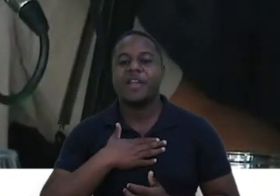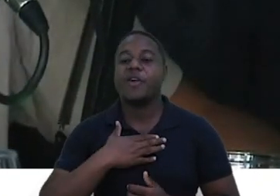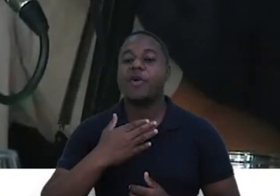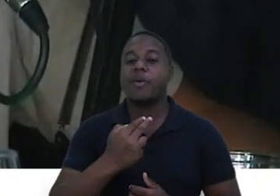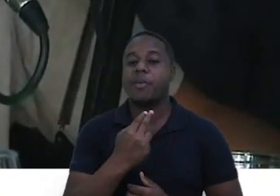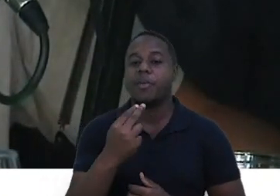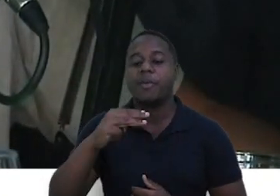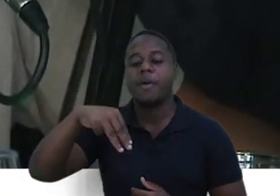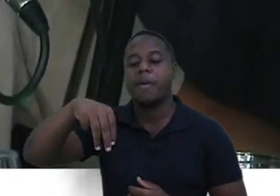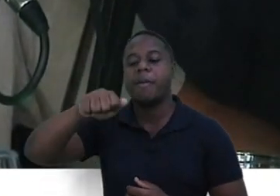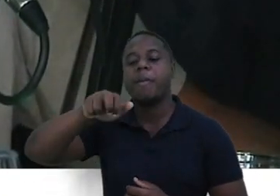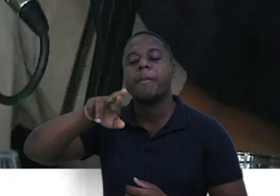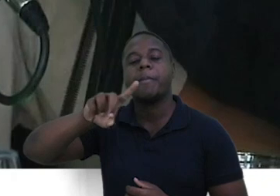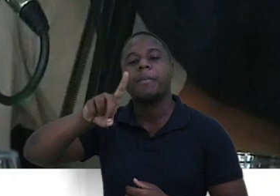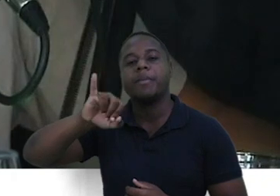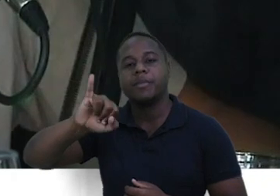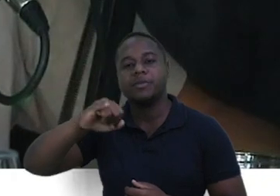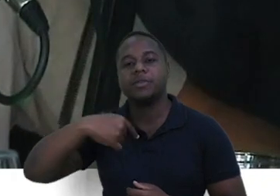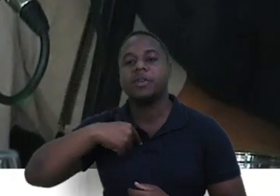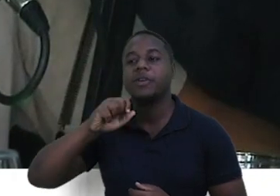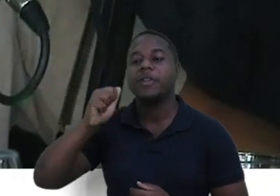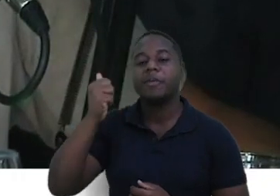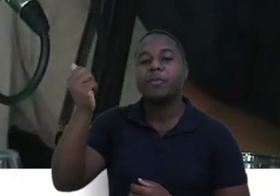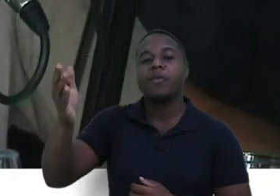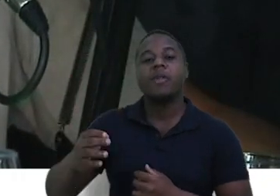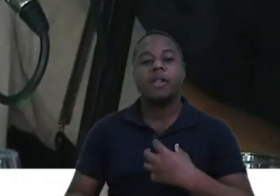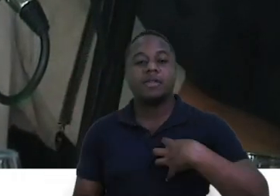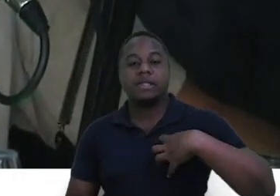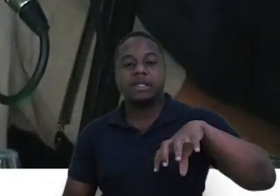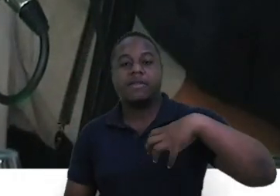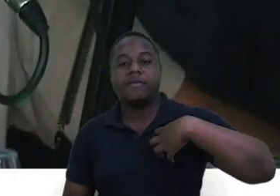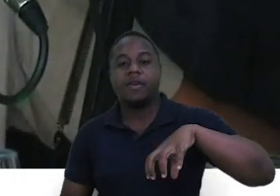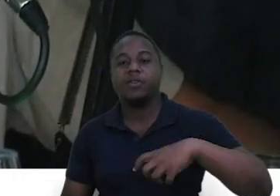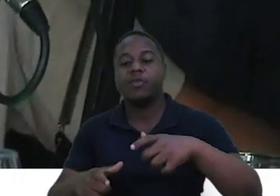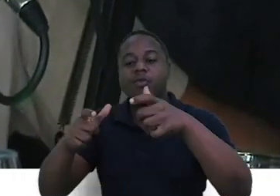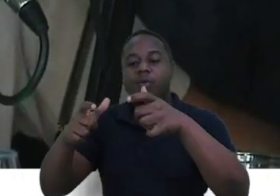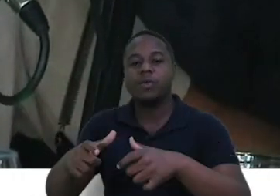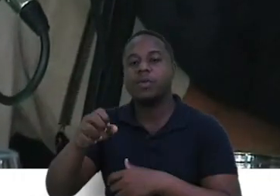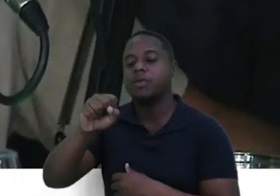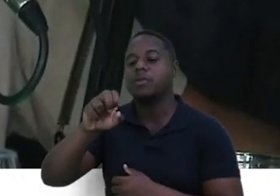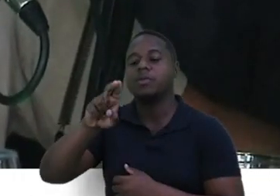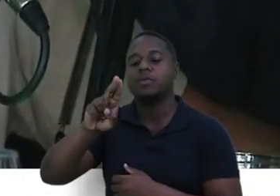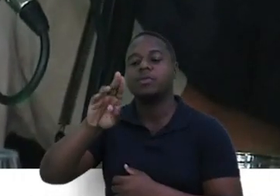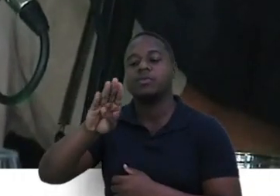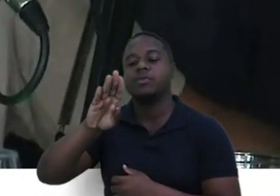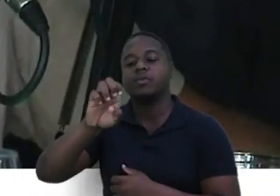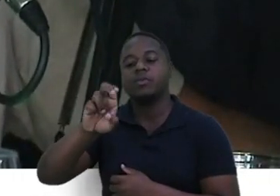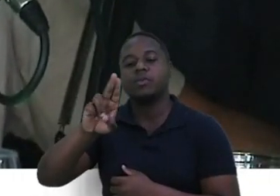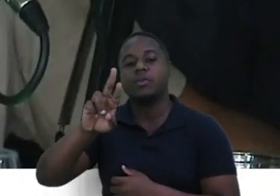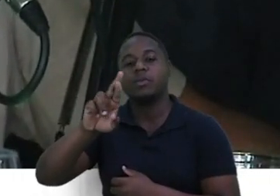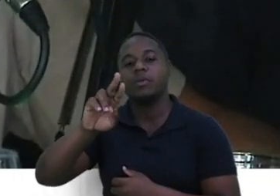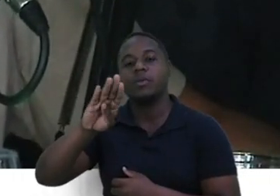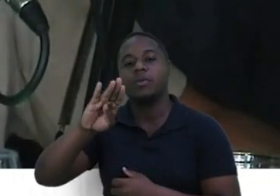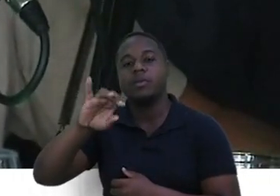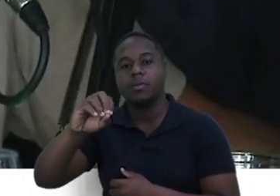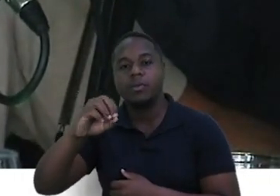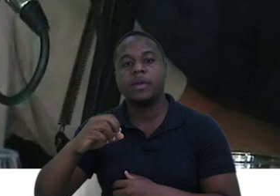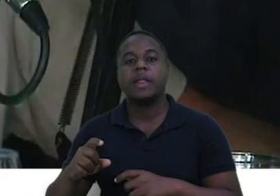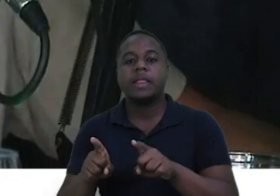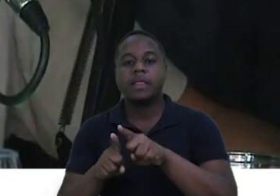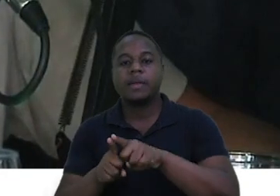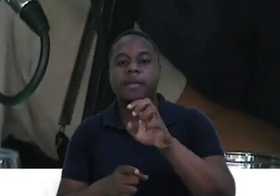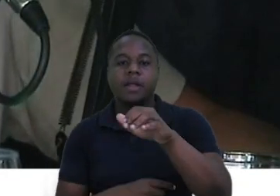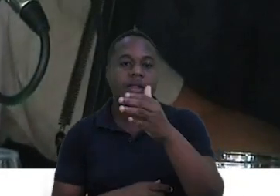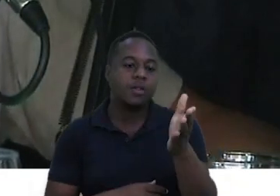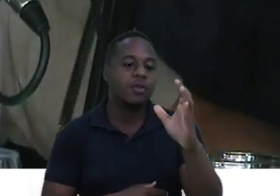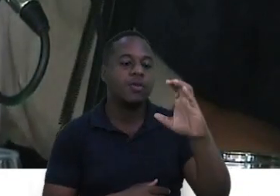um menino periférico, subúrbio ferroviário de Salvador. Olha. Nascido e criado ali, também criado um pouco no Bonocô, também em